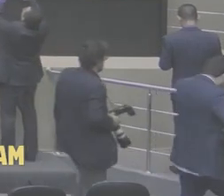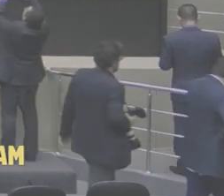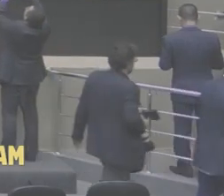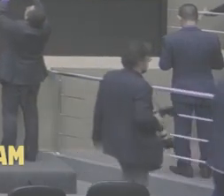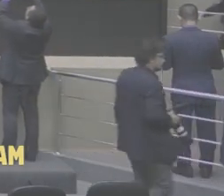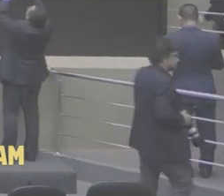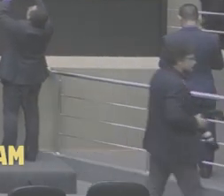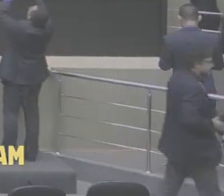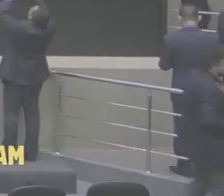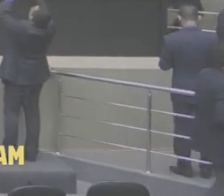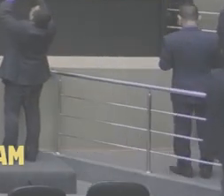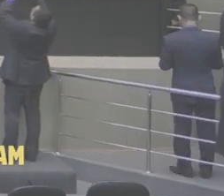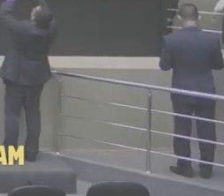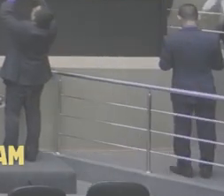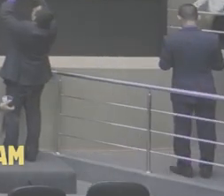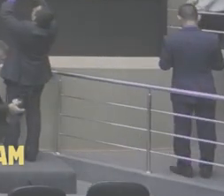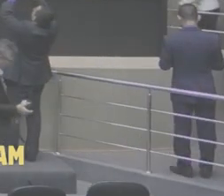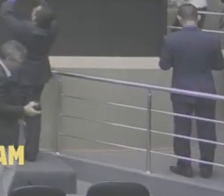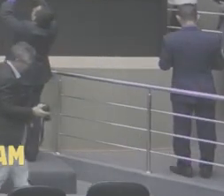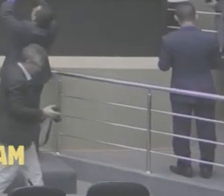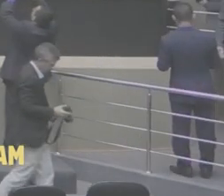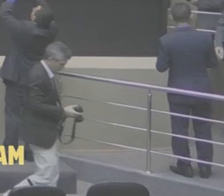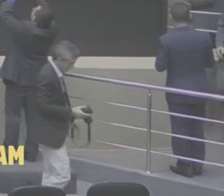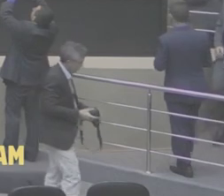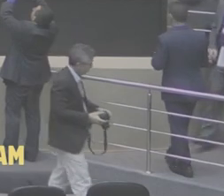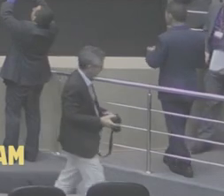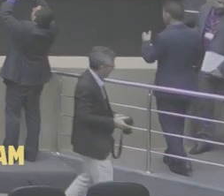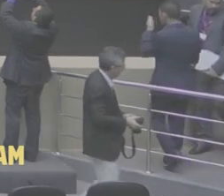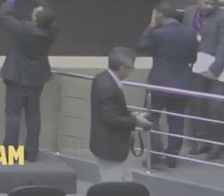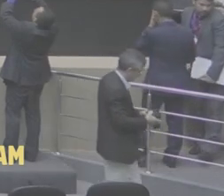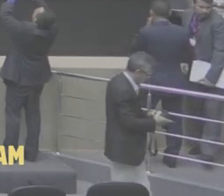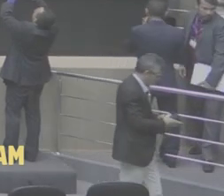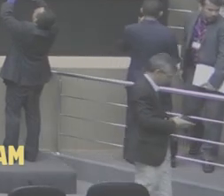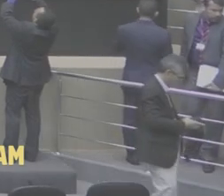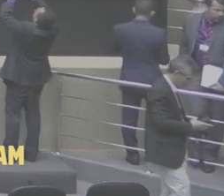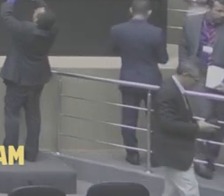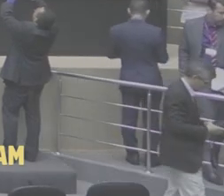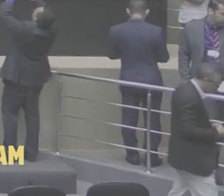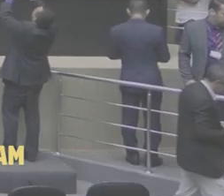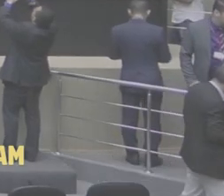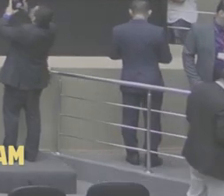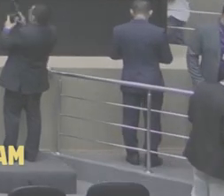arte de informar Diretora responsável Jornalista Moara Cabral